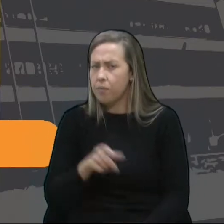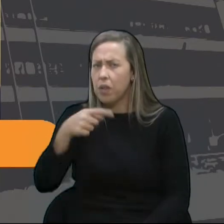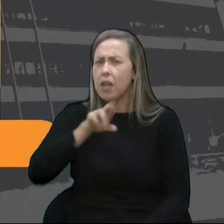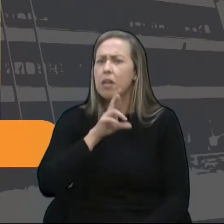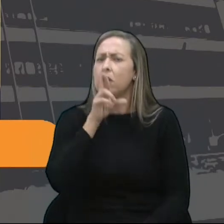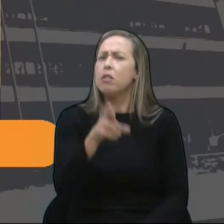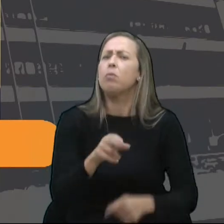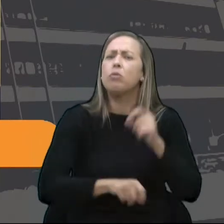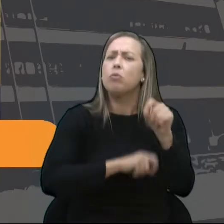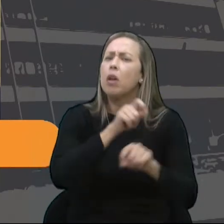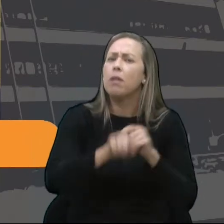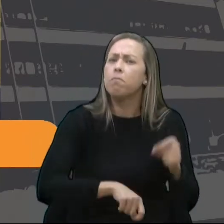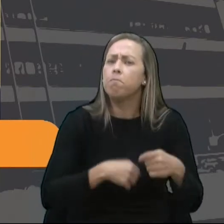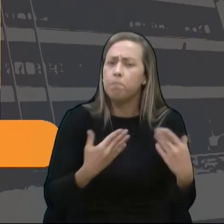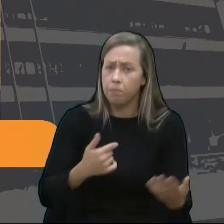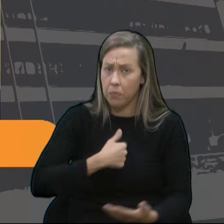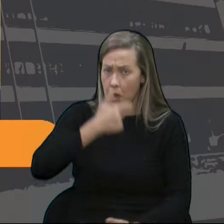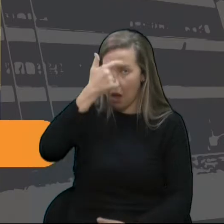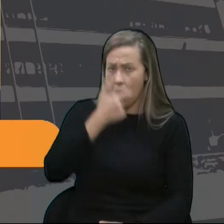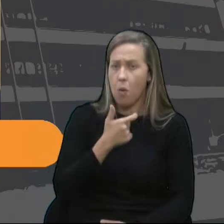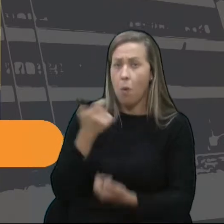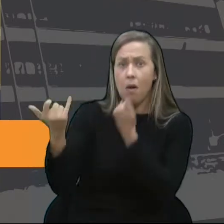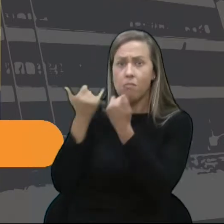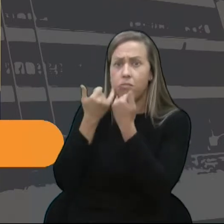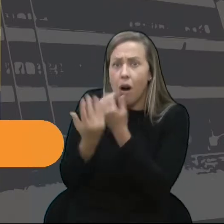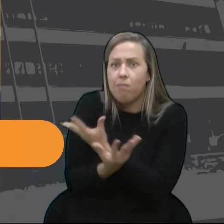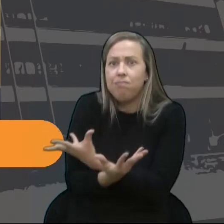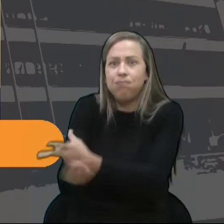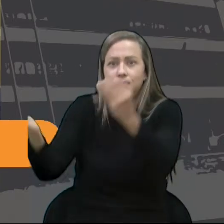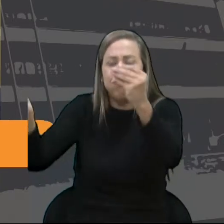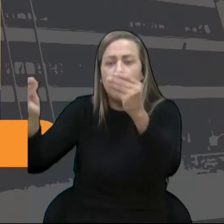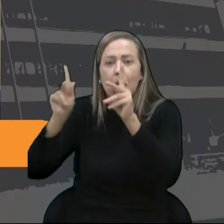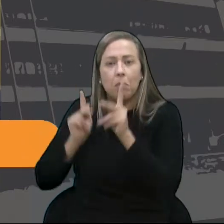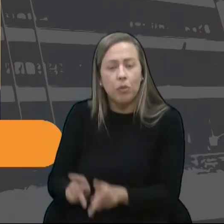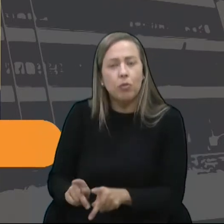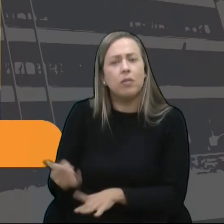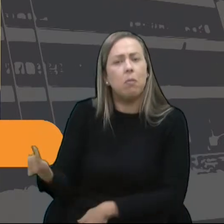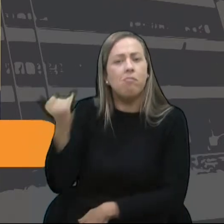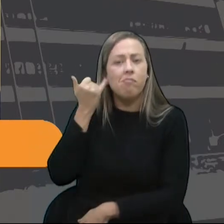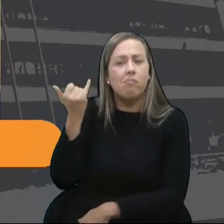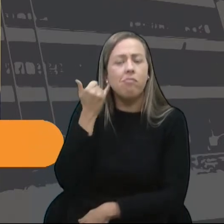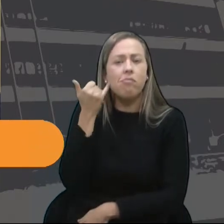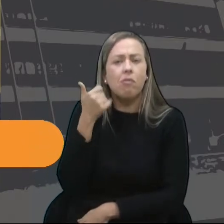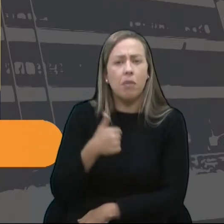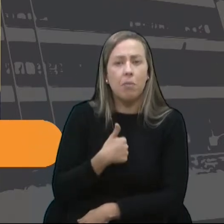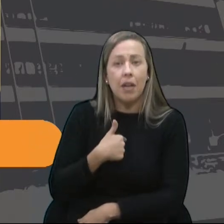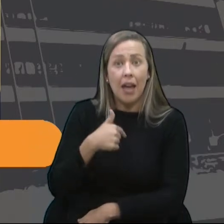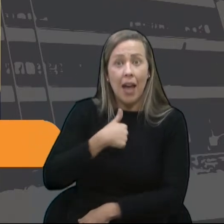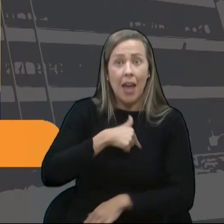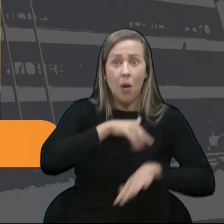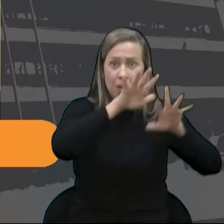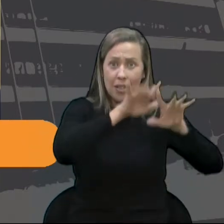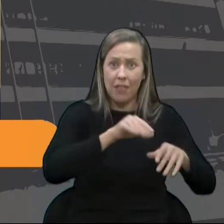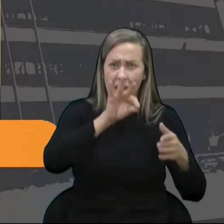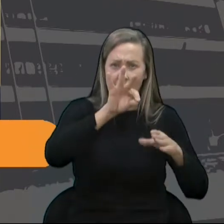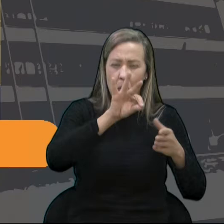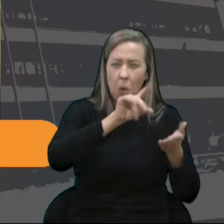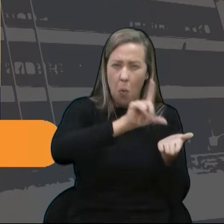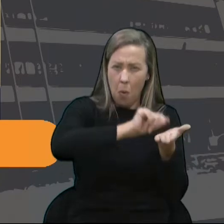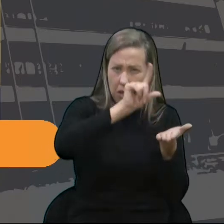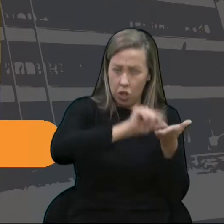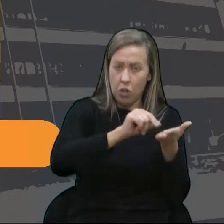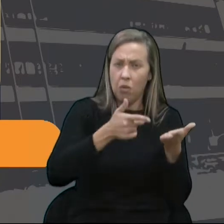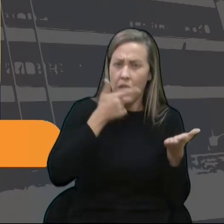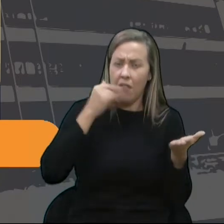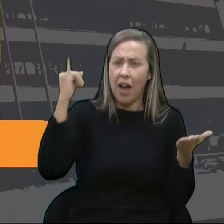reação que eu, inclusive, ouvi de muitas pessoas a partir do momento em que eu escrevi um artigo com o título dizendo que a